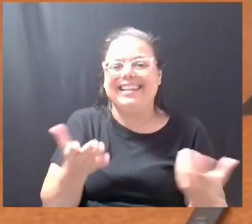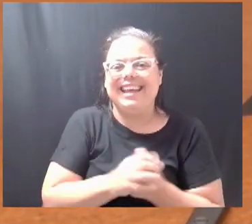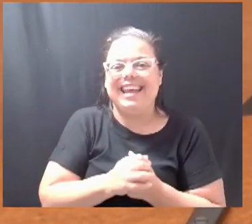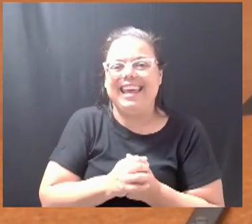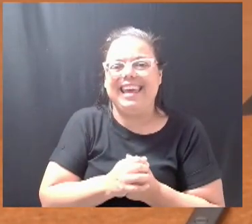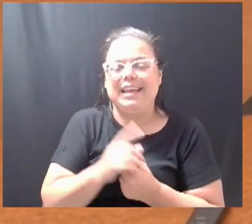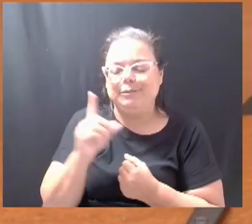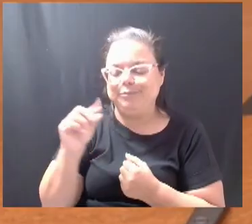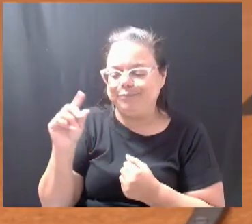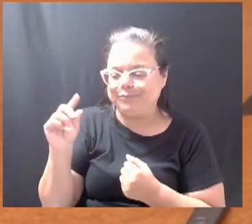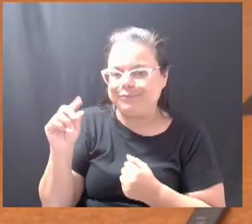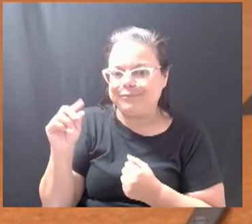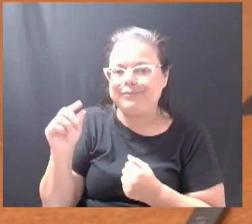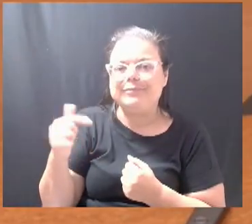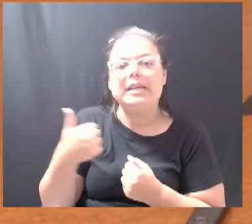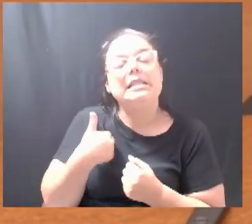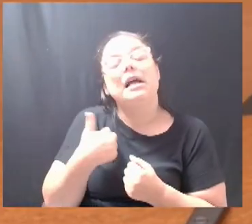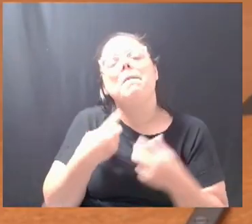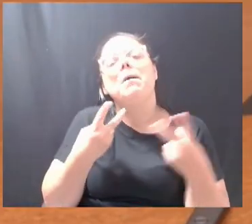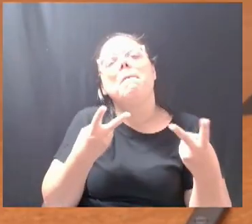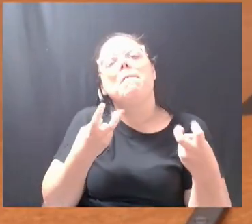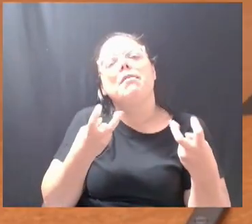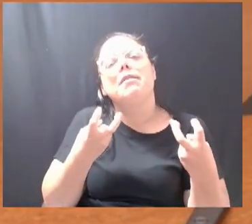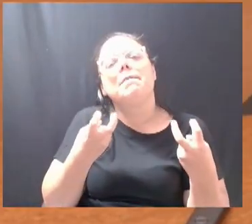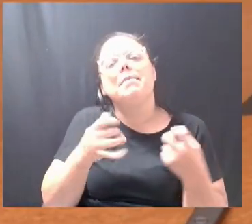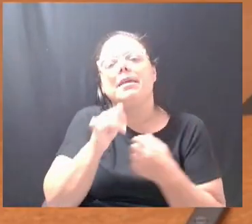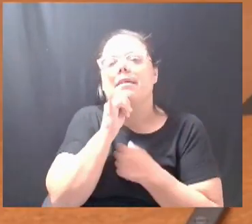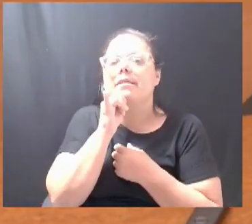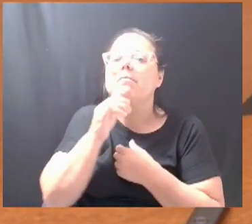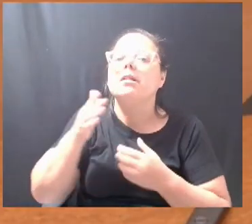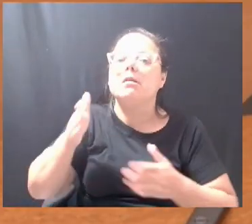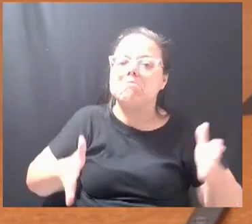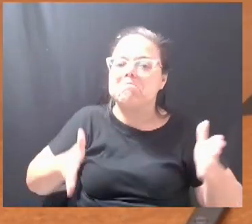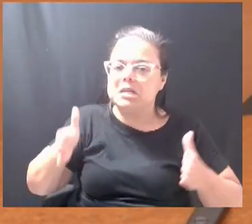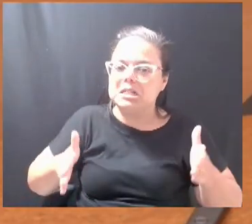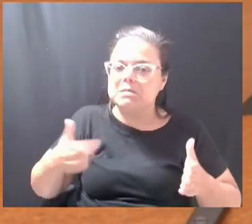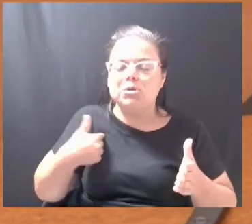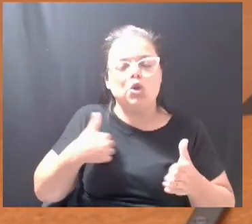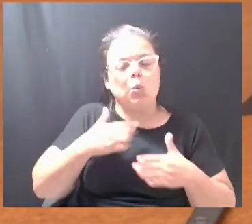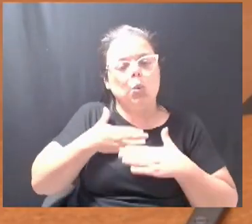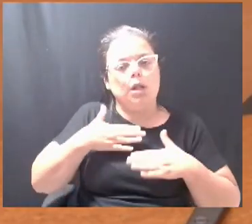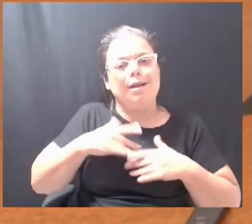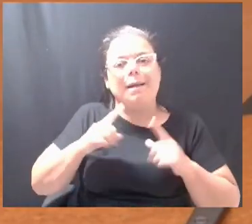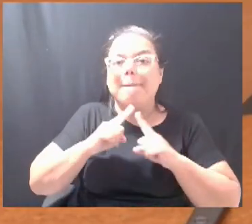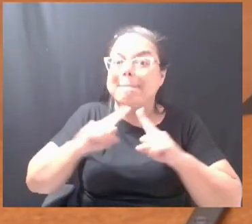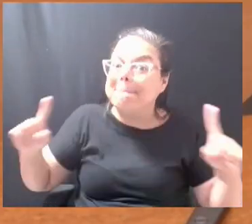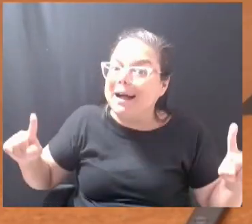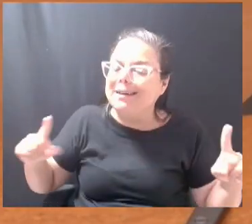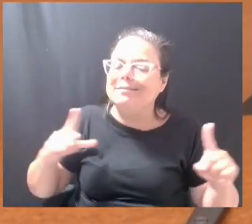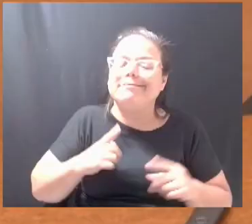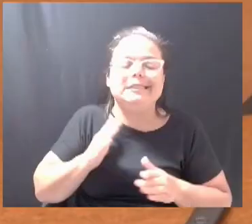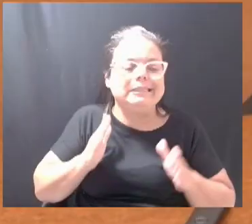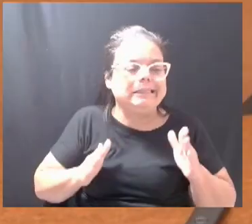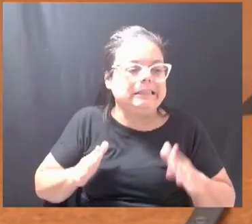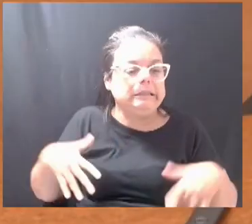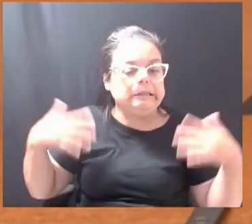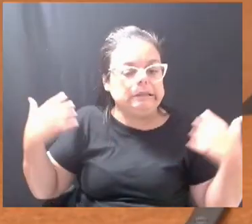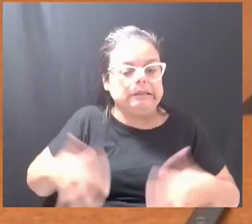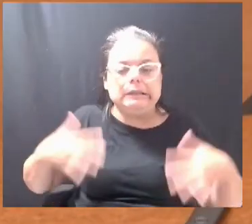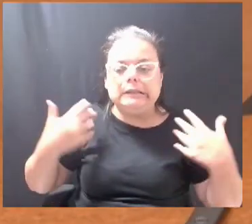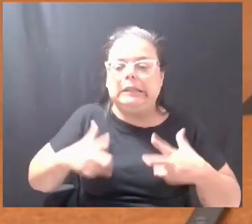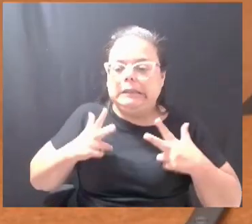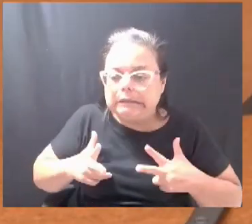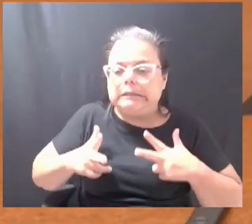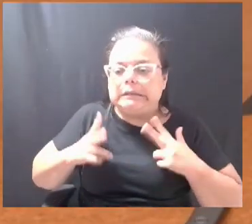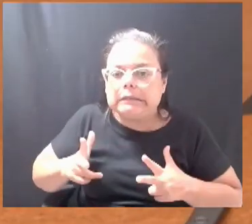Então, aí eu percebi que, por exemplo, tem períodos que eu estou tranquila, mas tem períodos que eu né, toda hora. E o meu problema é no TR,